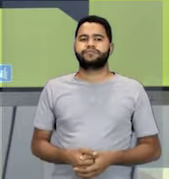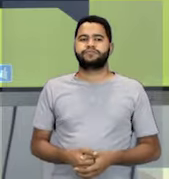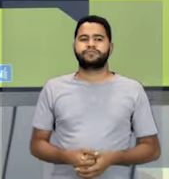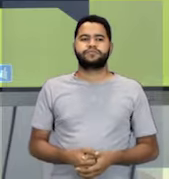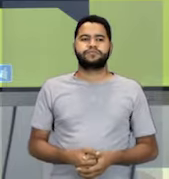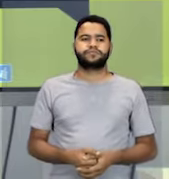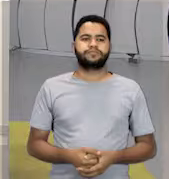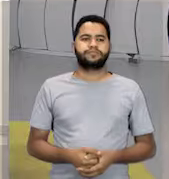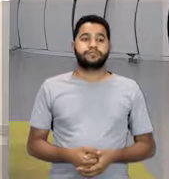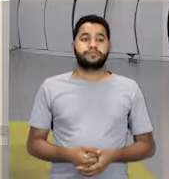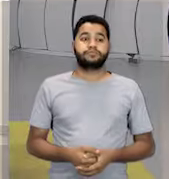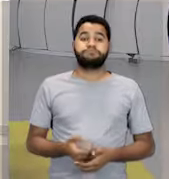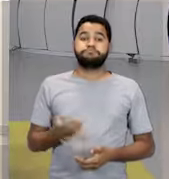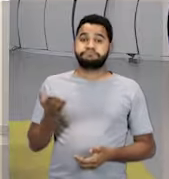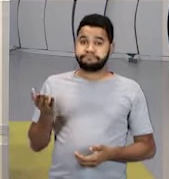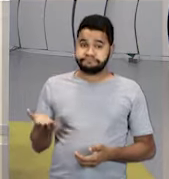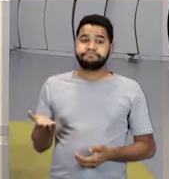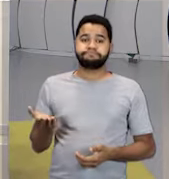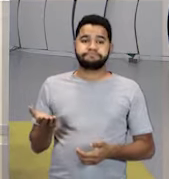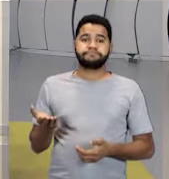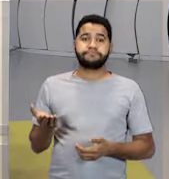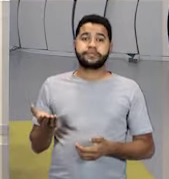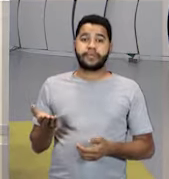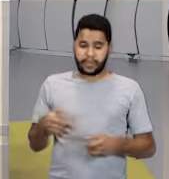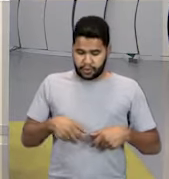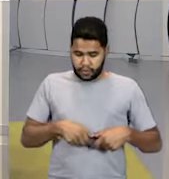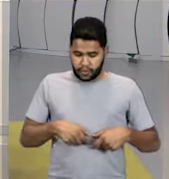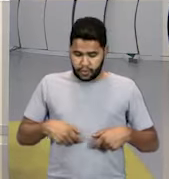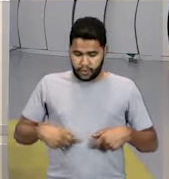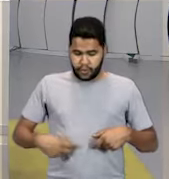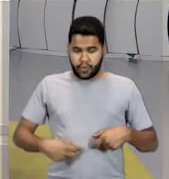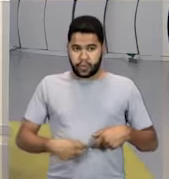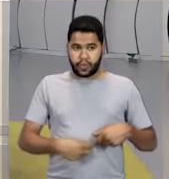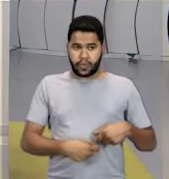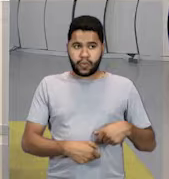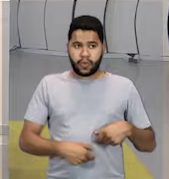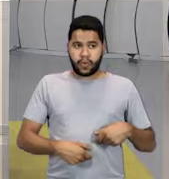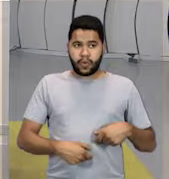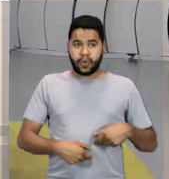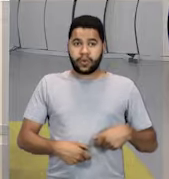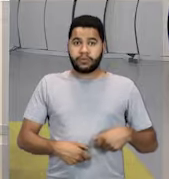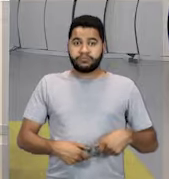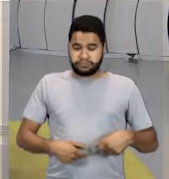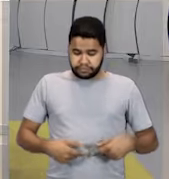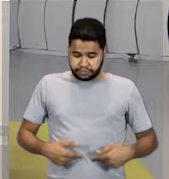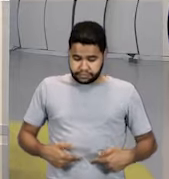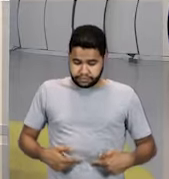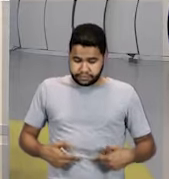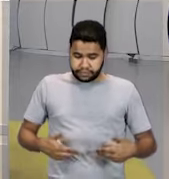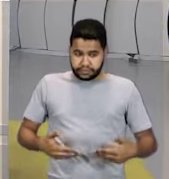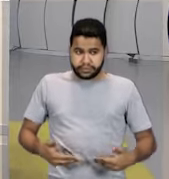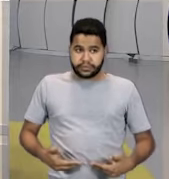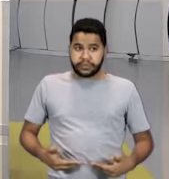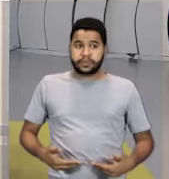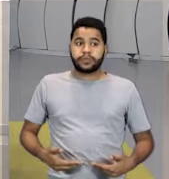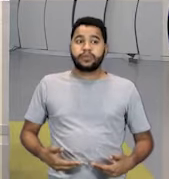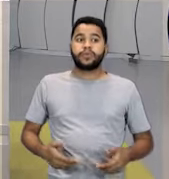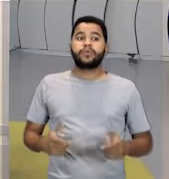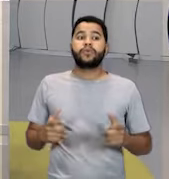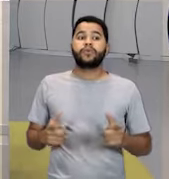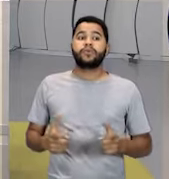aqui. Aí, do intestino delgado, a comida vai passar, vamos ver aqui a